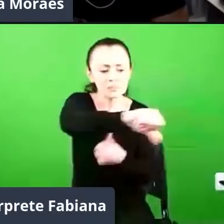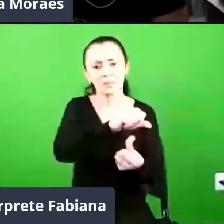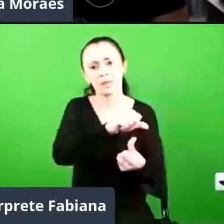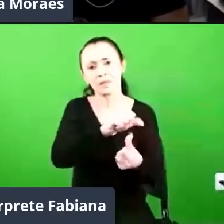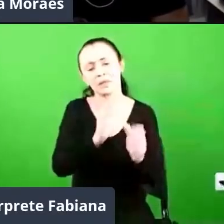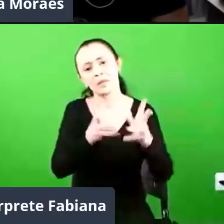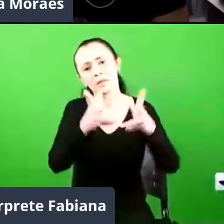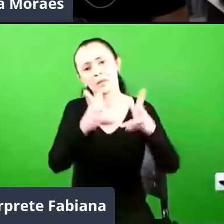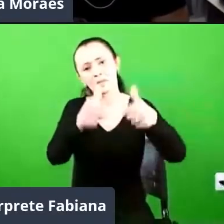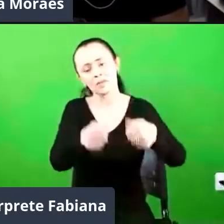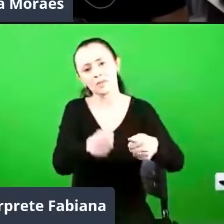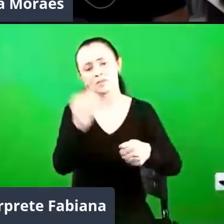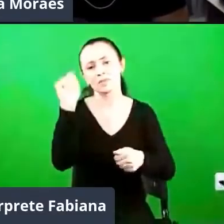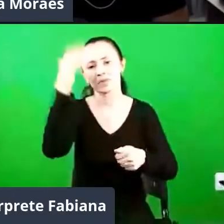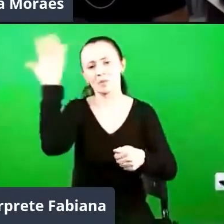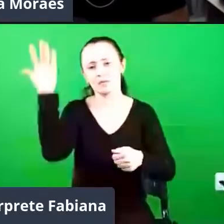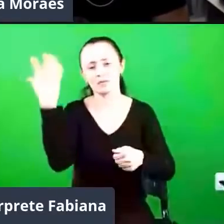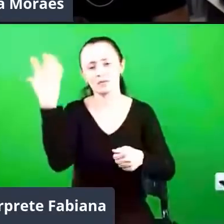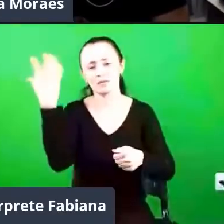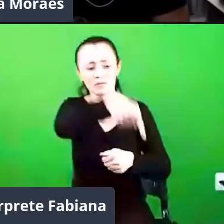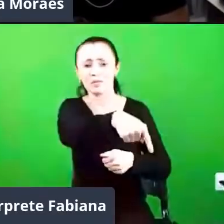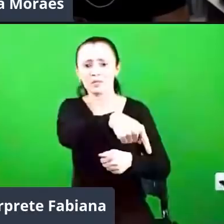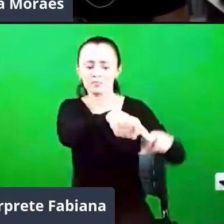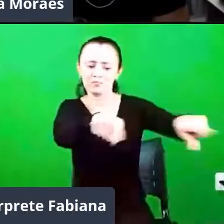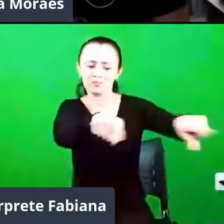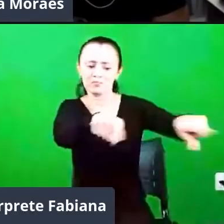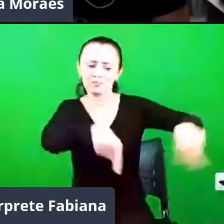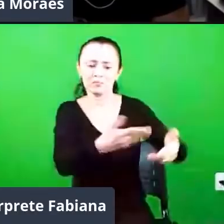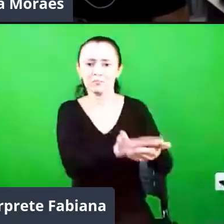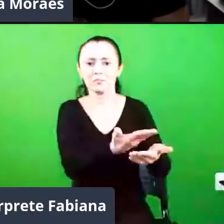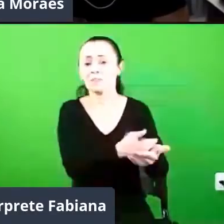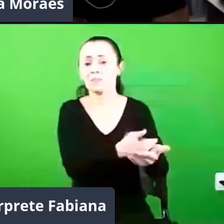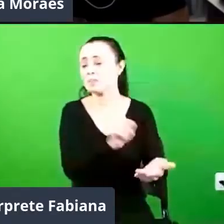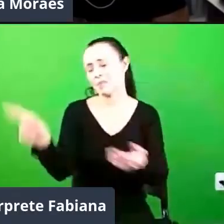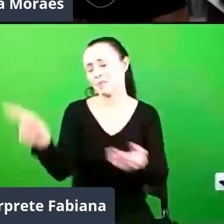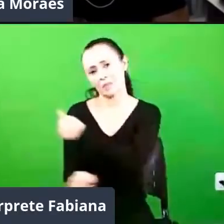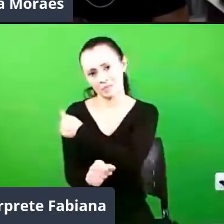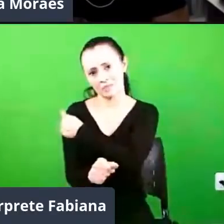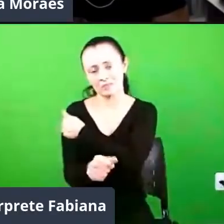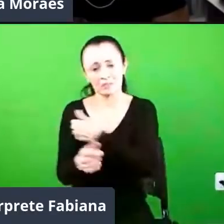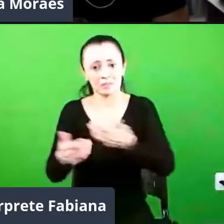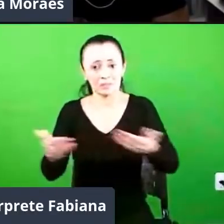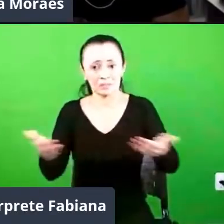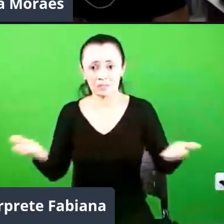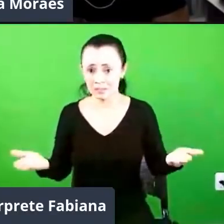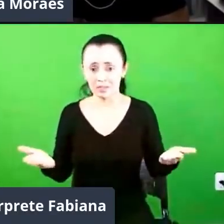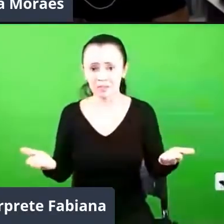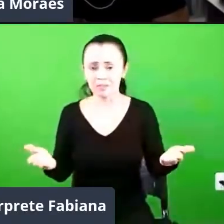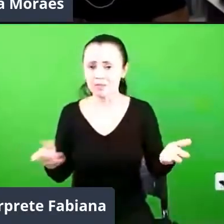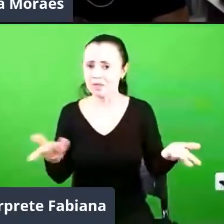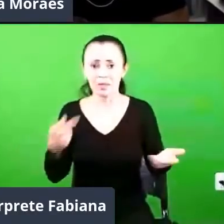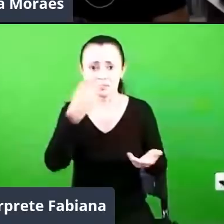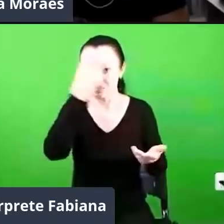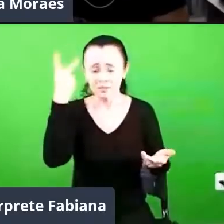desse meu aluno? Eu acho que o que os professores têm feito para esse momento é o que dá para hoje, como diz aquela expressão, né?